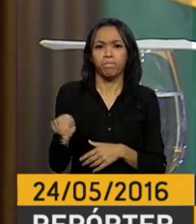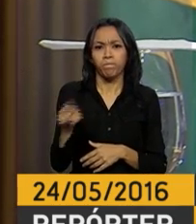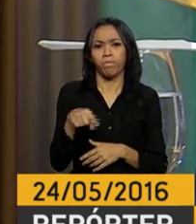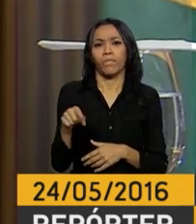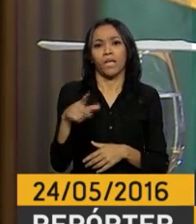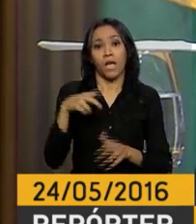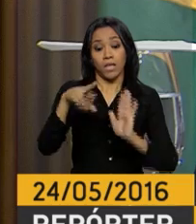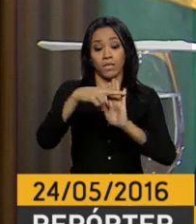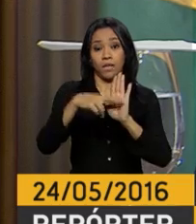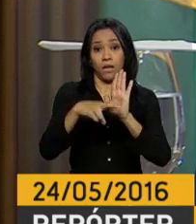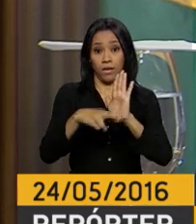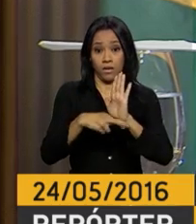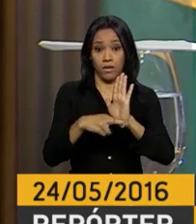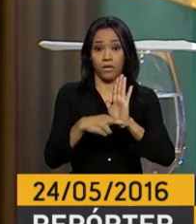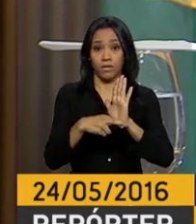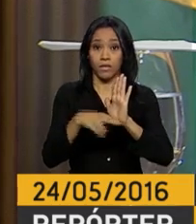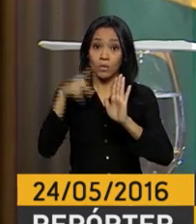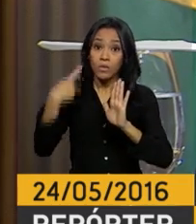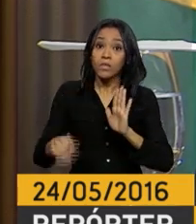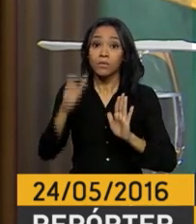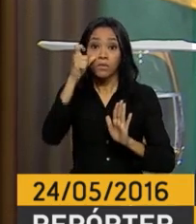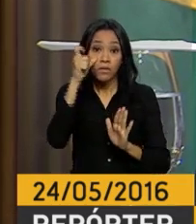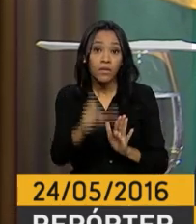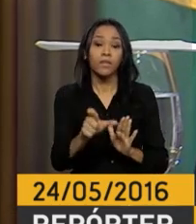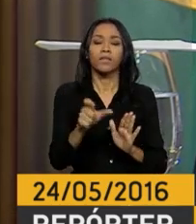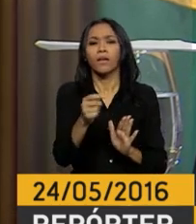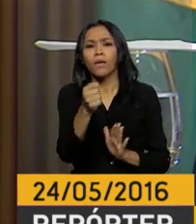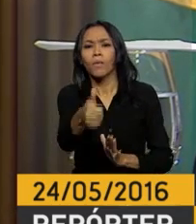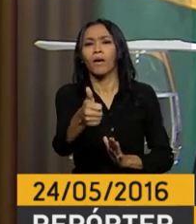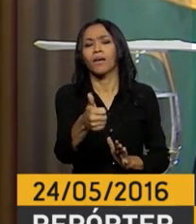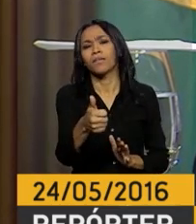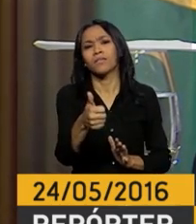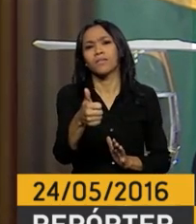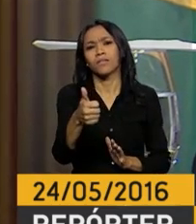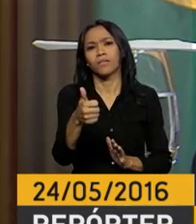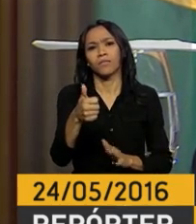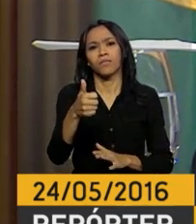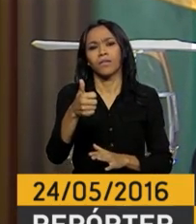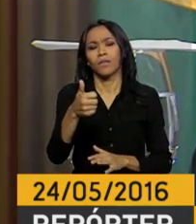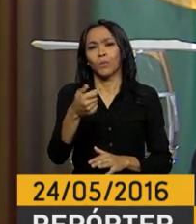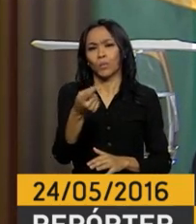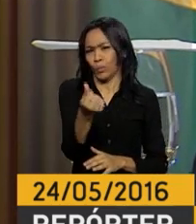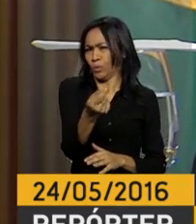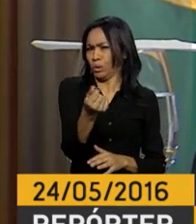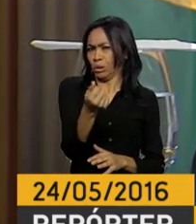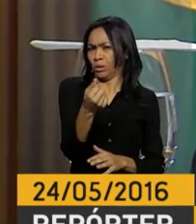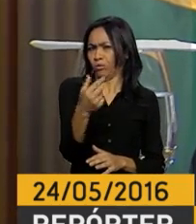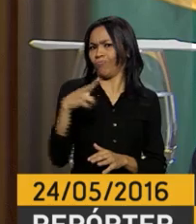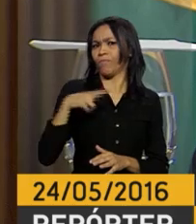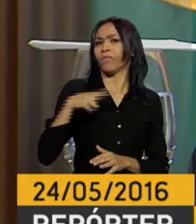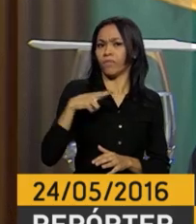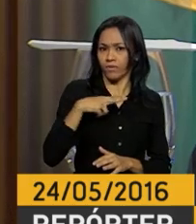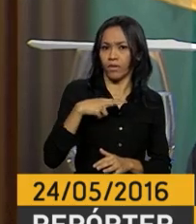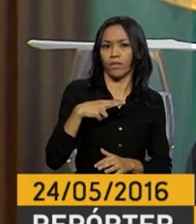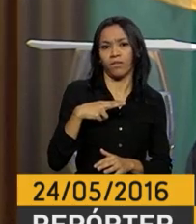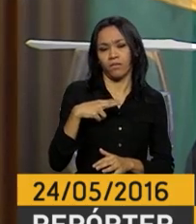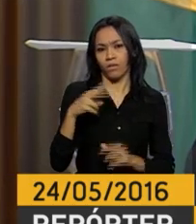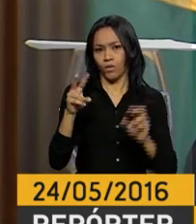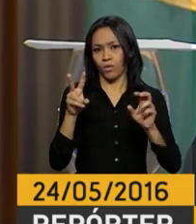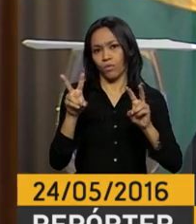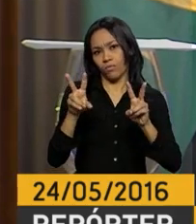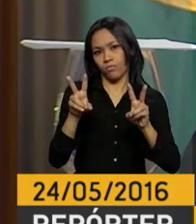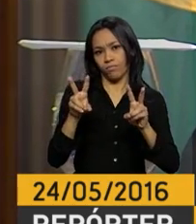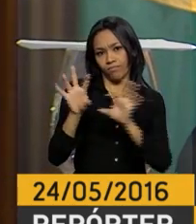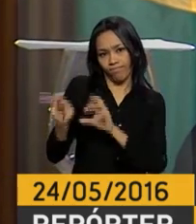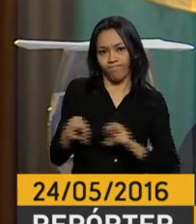pelos critérios de seu interesse. É como se fosse quase um empreendimento privado. E, aliás, um dia eu disse aqui, estou fazendo um parênteses ainda,